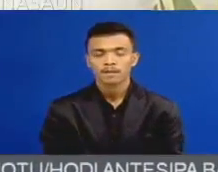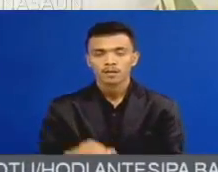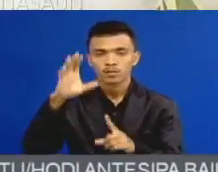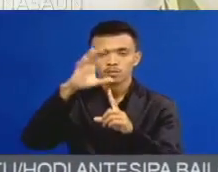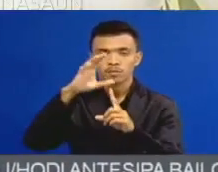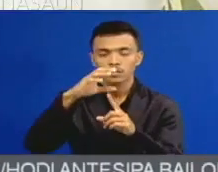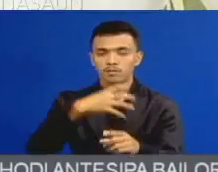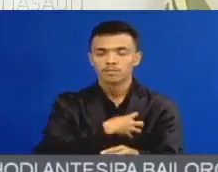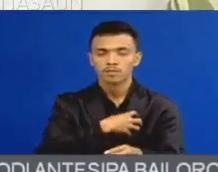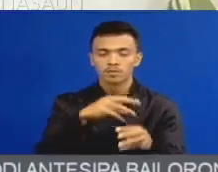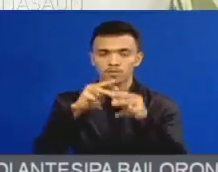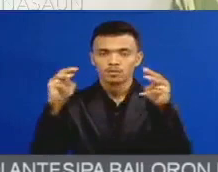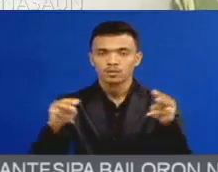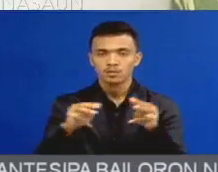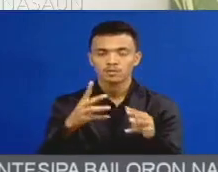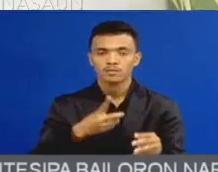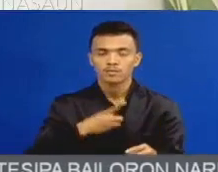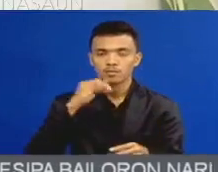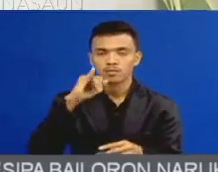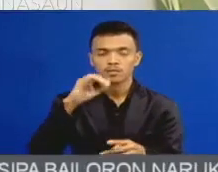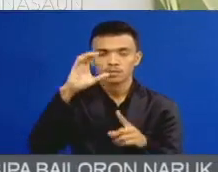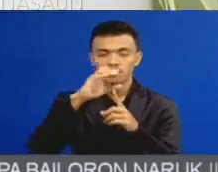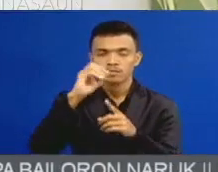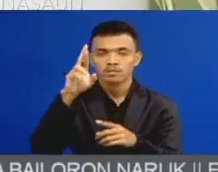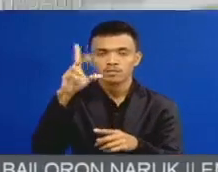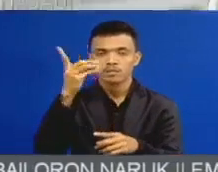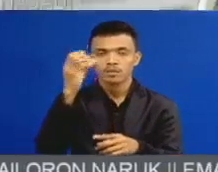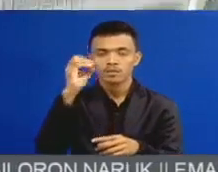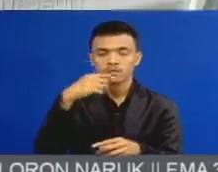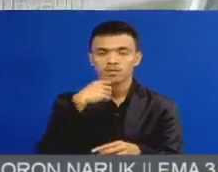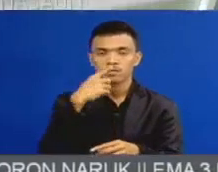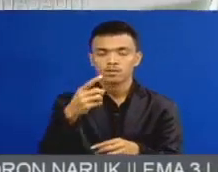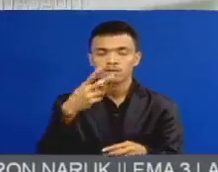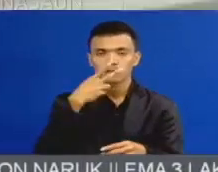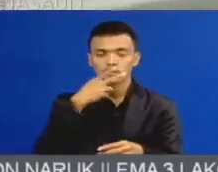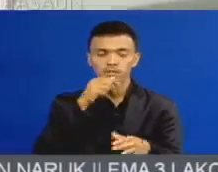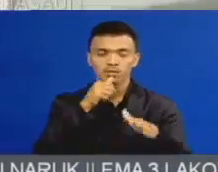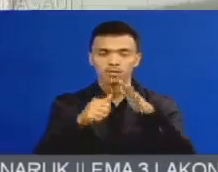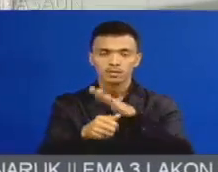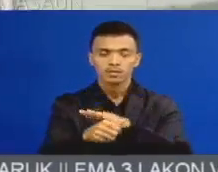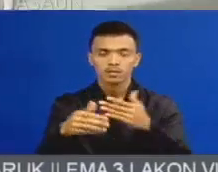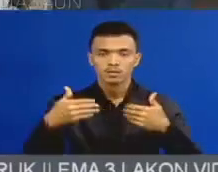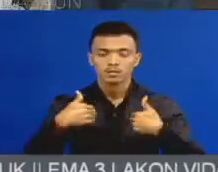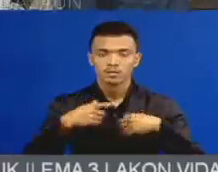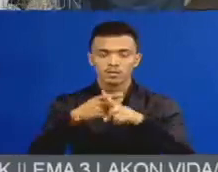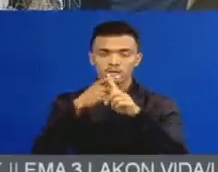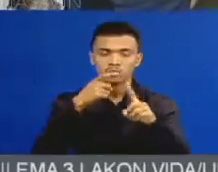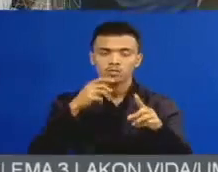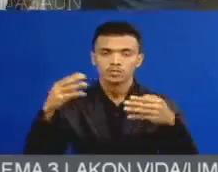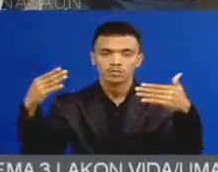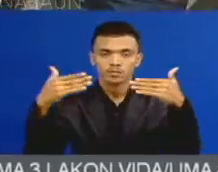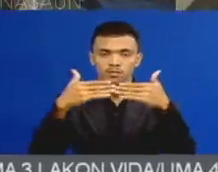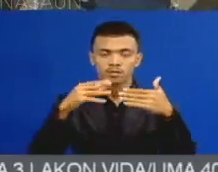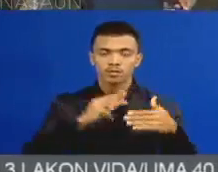Comandante Polícia Município de Lis Superintendente-Chefe Orlando Gomes confirma cigarro ilegal hirakne tamang di husi fronteira maliana